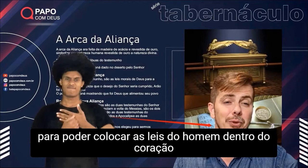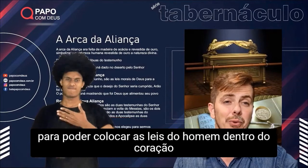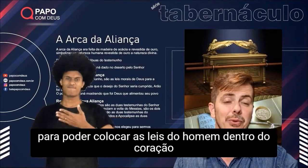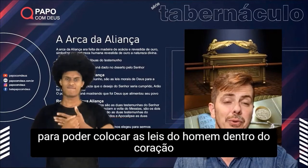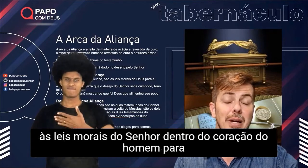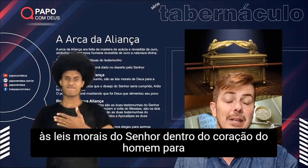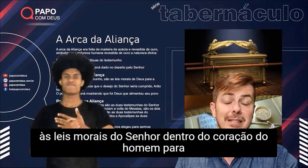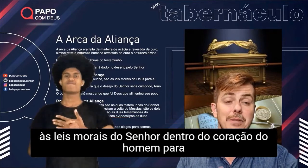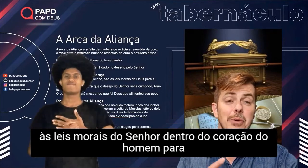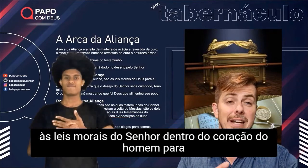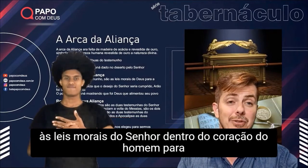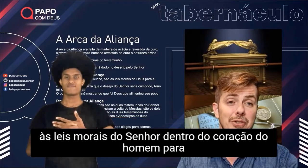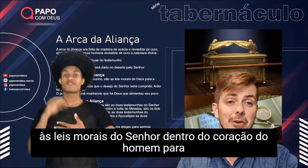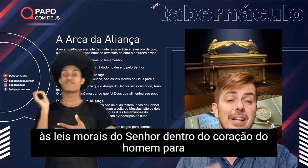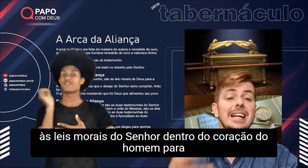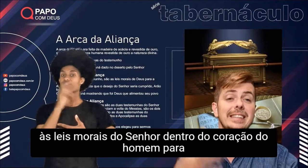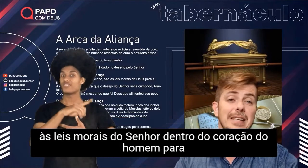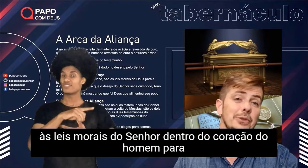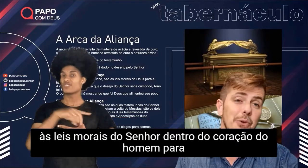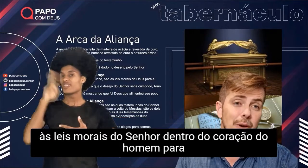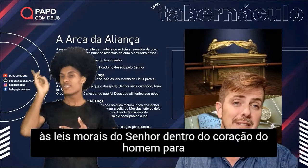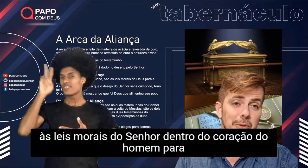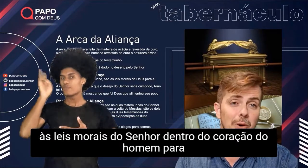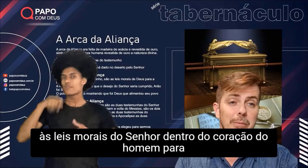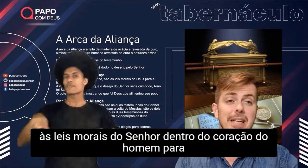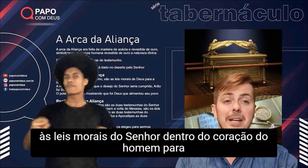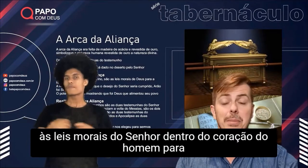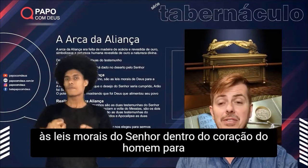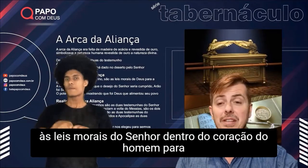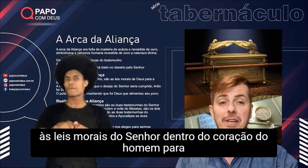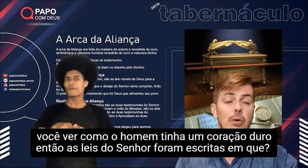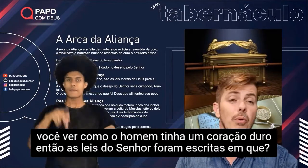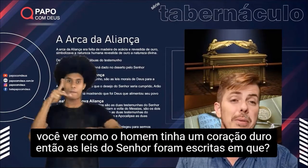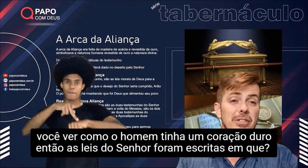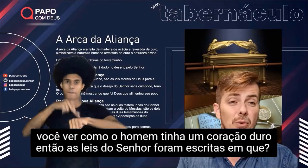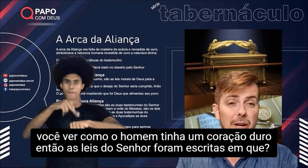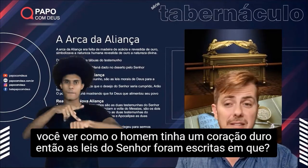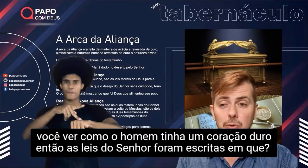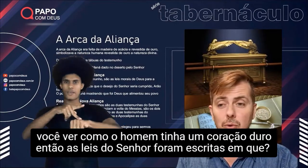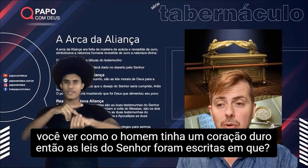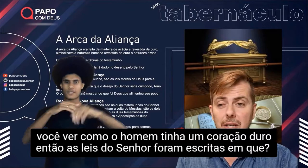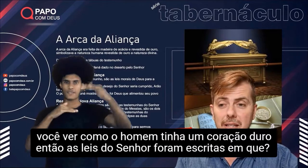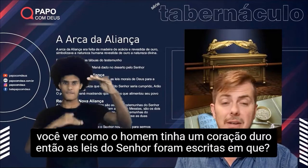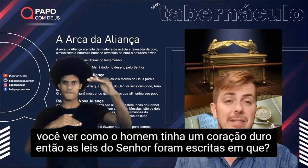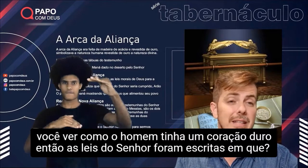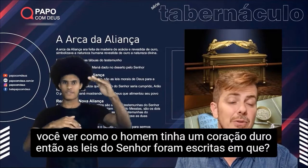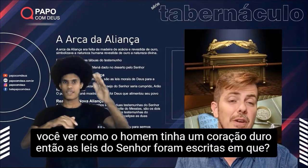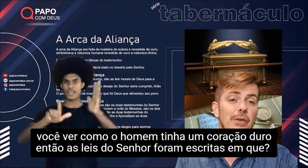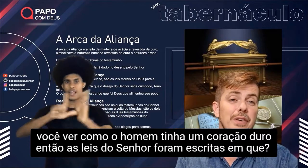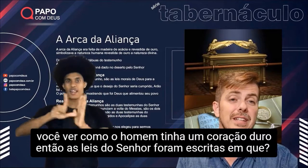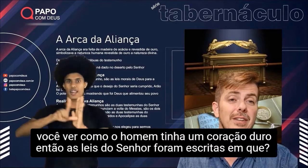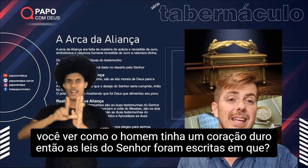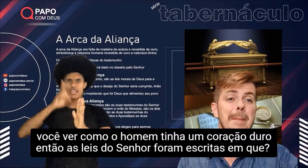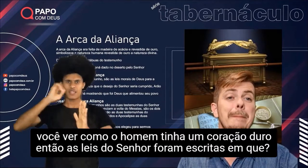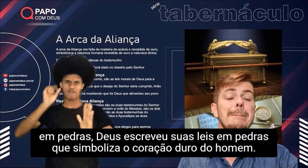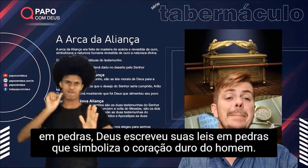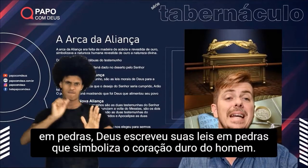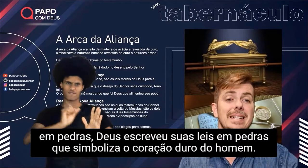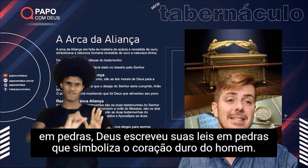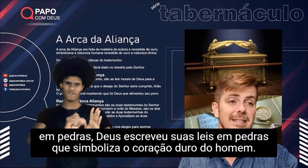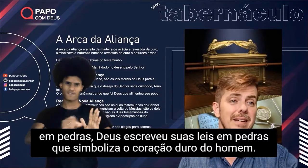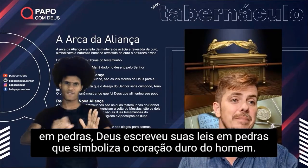coração. As leis morais do Senhor dentro do coração do homem. Para você ver como o homem tinha um coração duro. Então as leis do Senhor foram escritas em